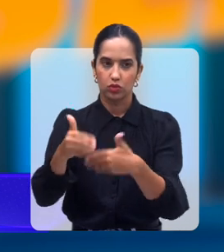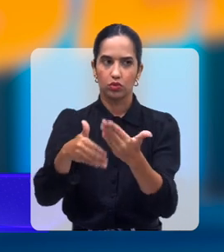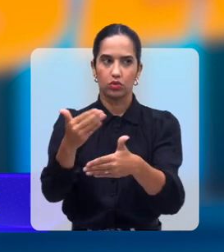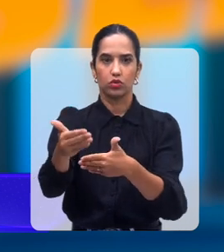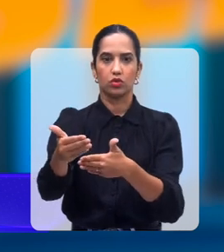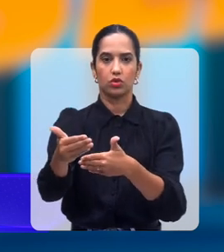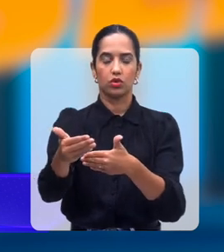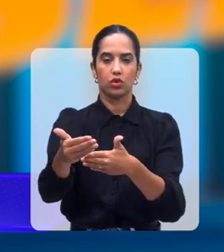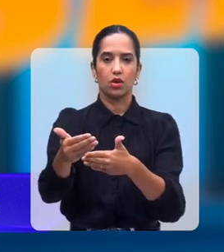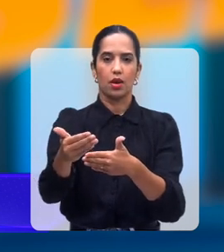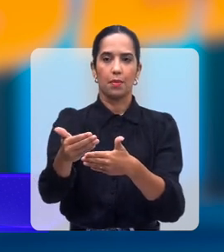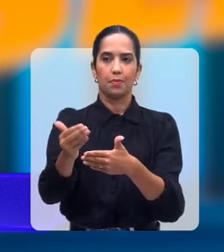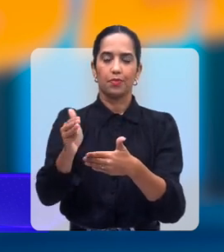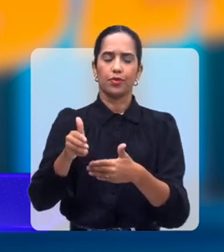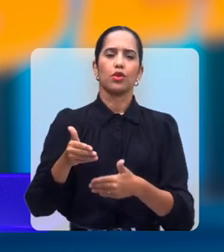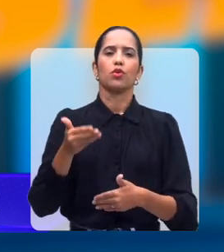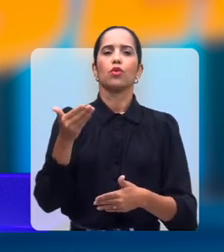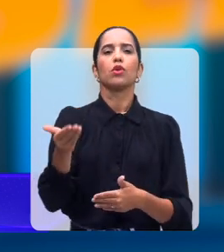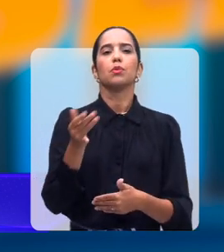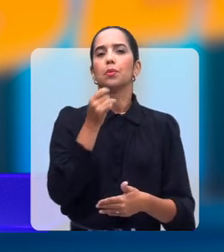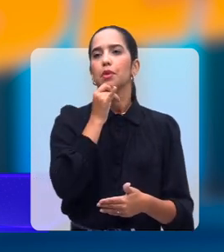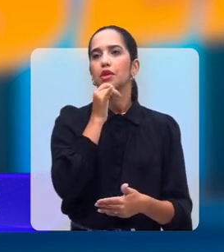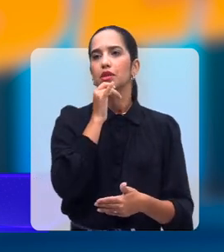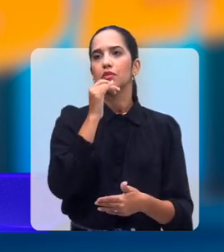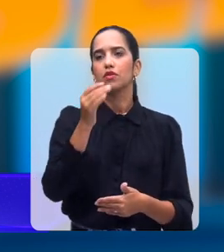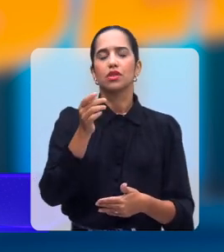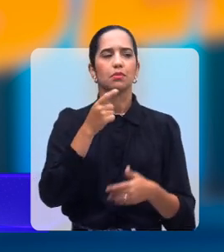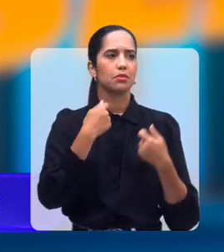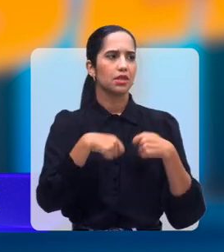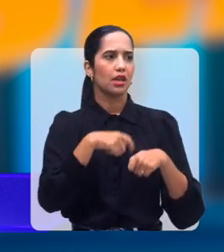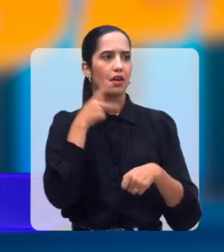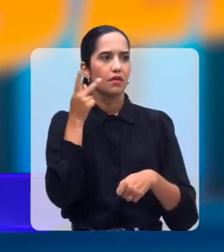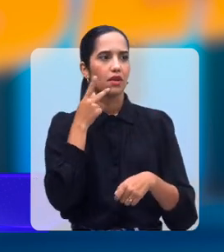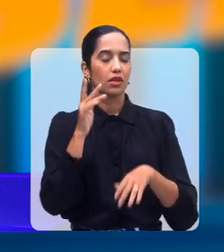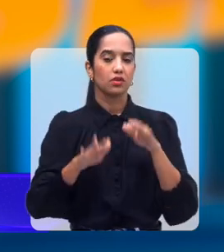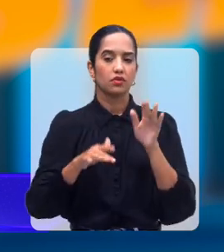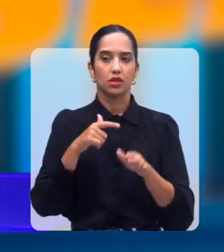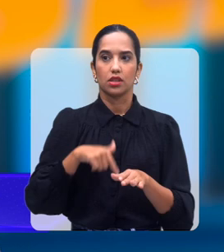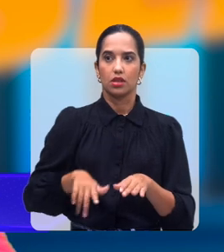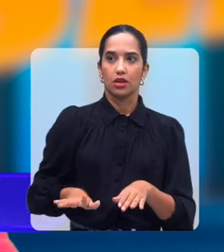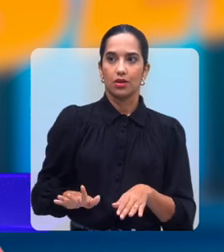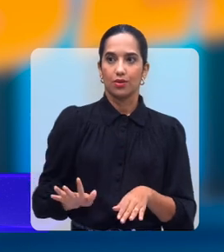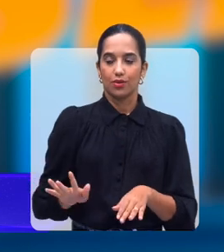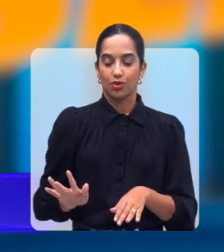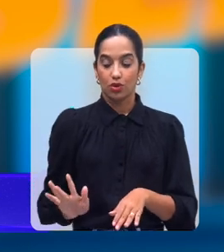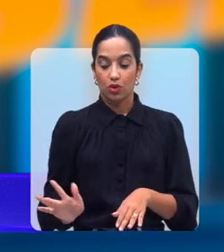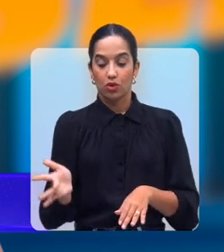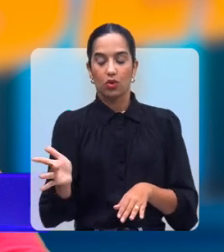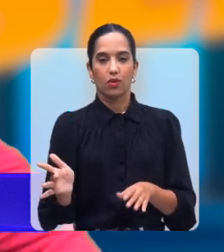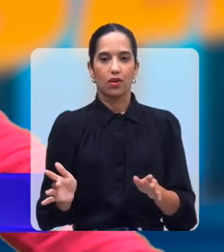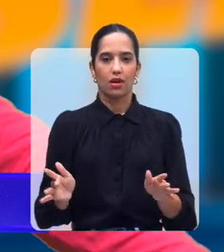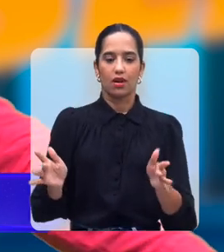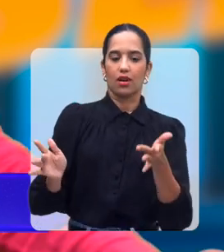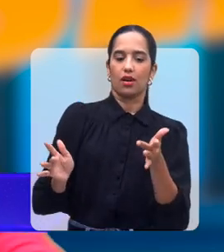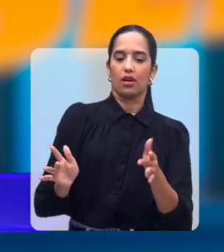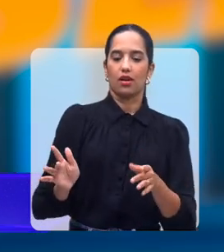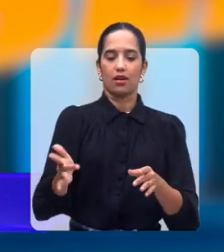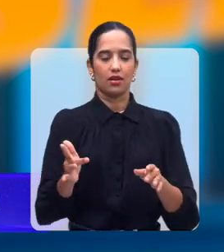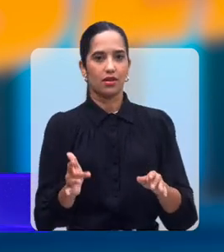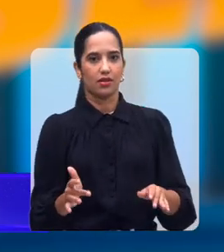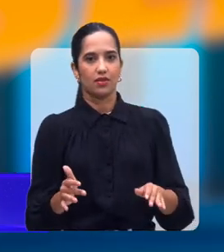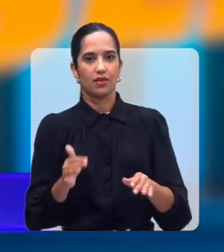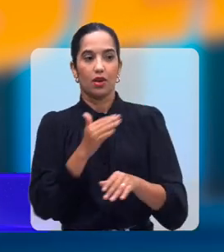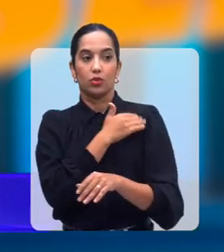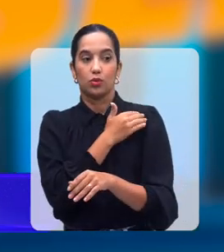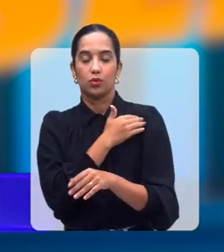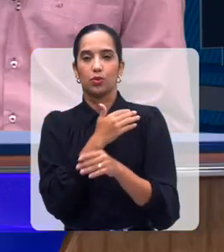programa. Aí, quando você tinha que falar, às vezes eu dava um toque aqui por baixo da perna, dando um toquezinho para você,